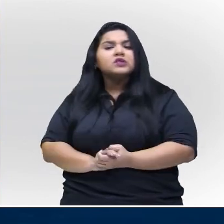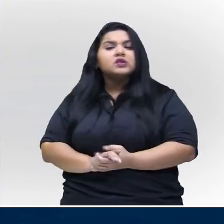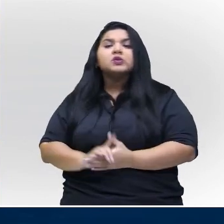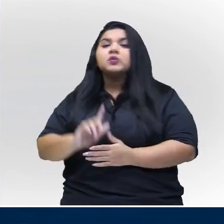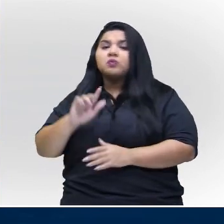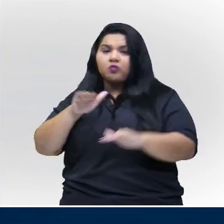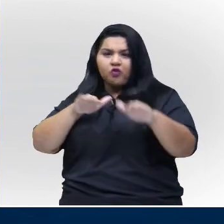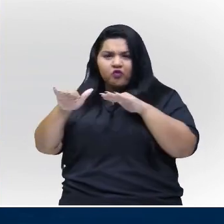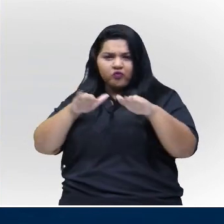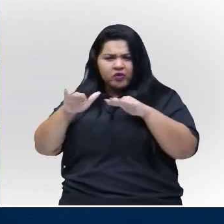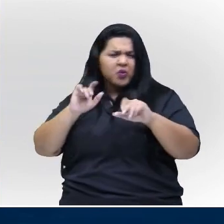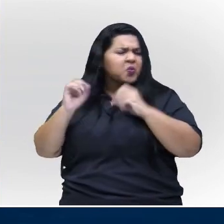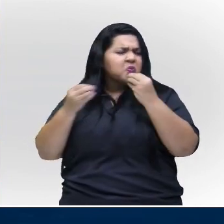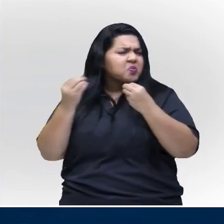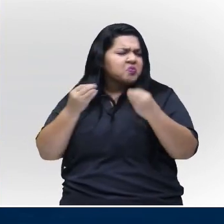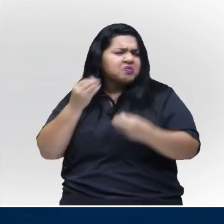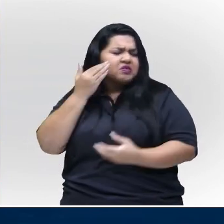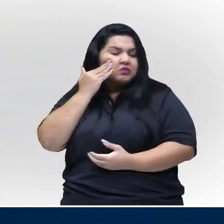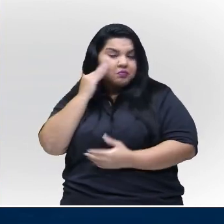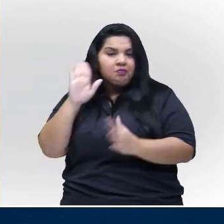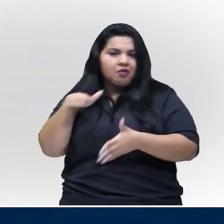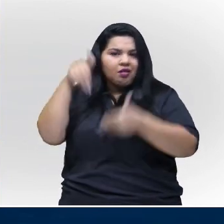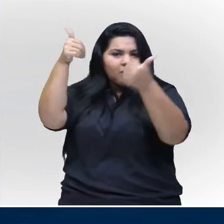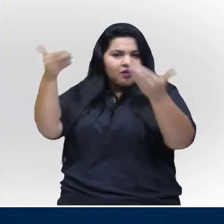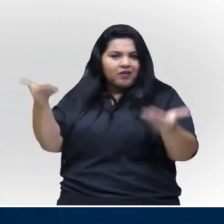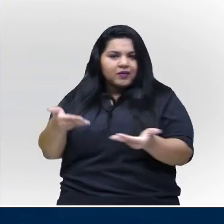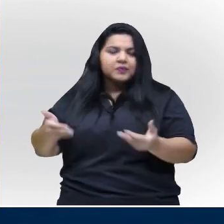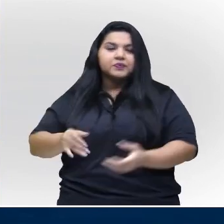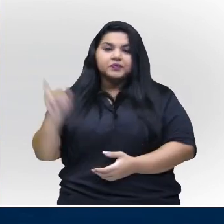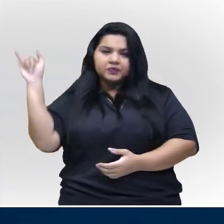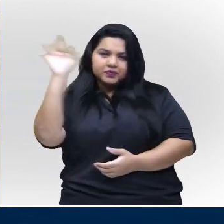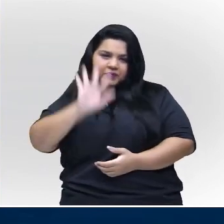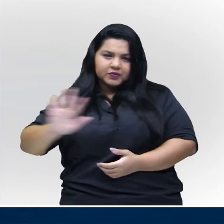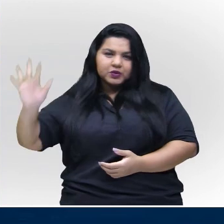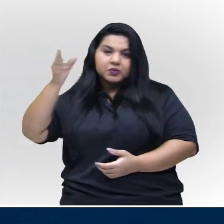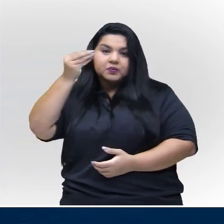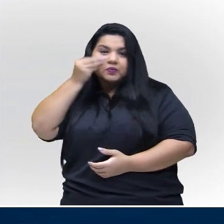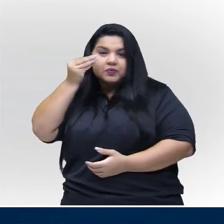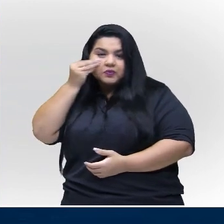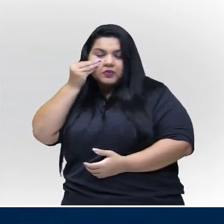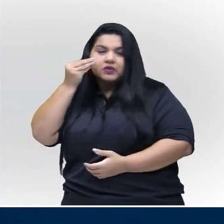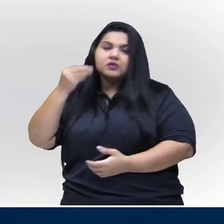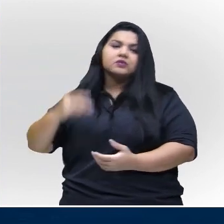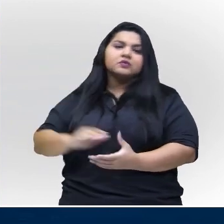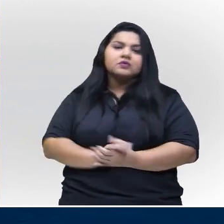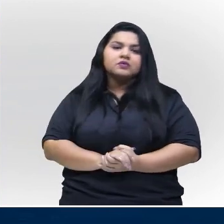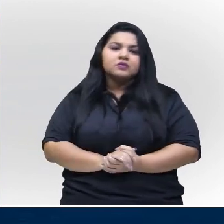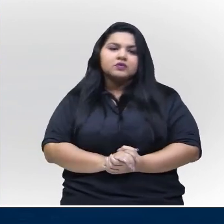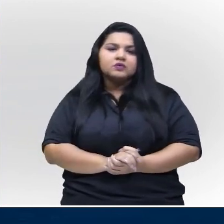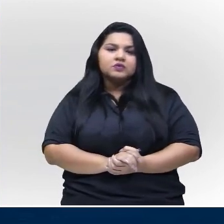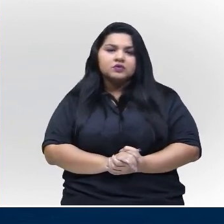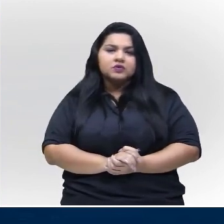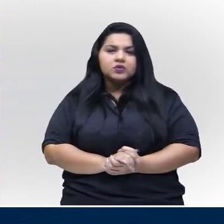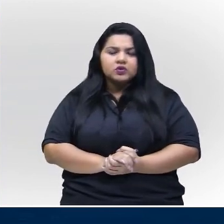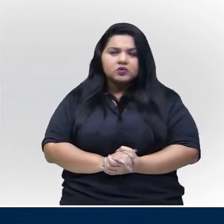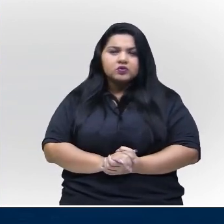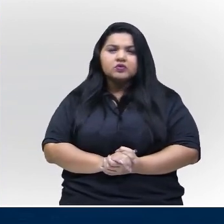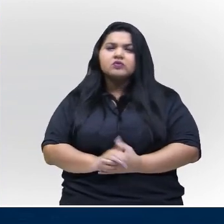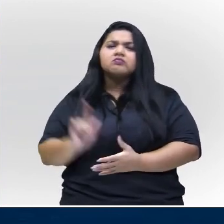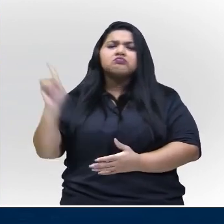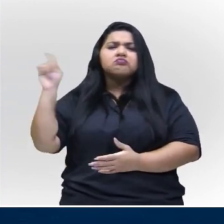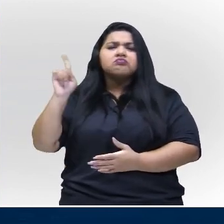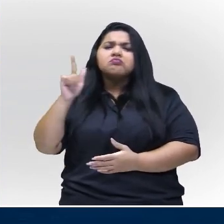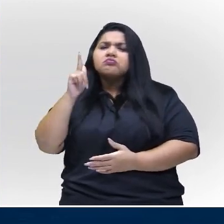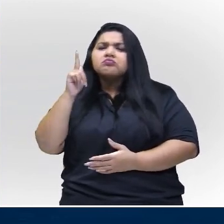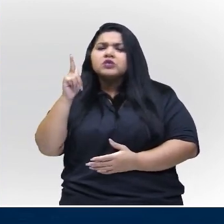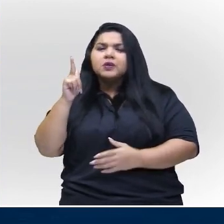movimento ameboide. Vamos entender um pouquinho mais aqui. Nessa imagem que a gente está observando aqui, ó, esses pseudópodes são como